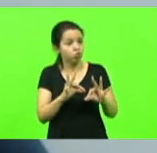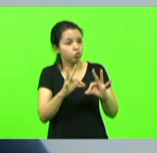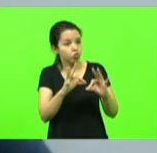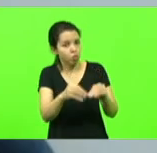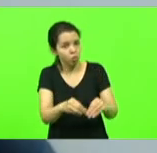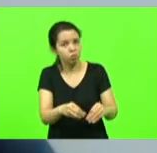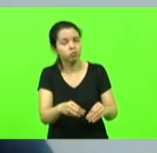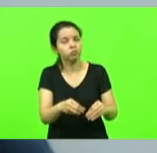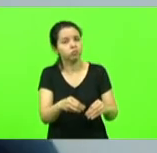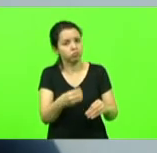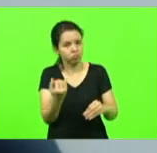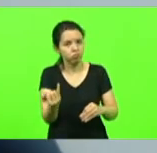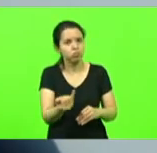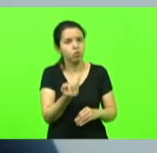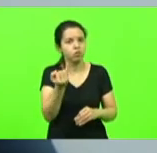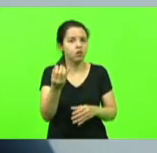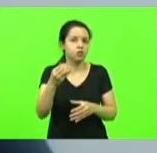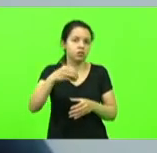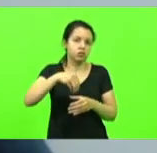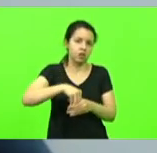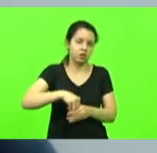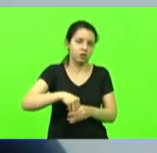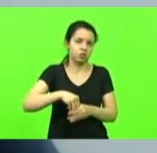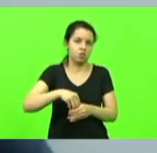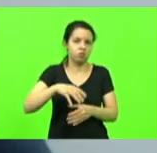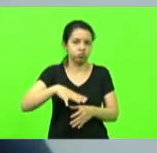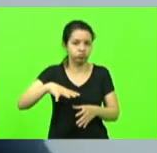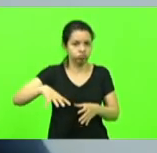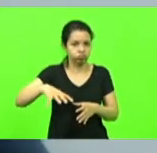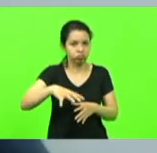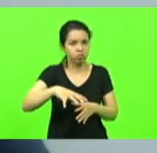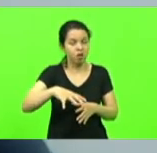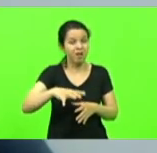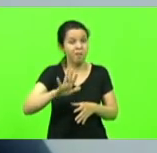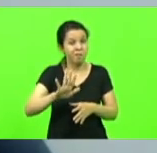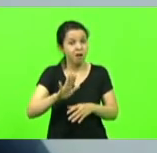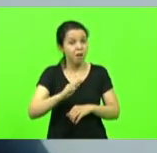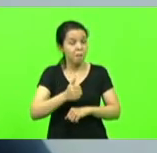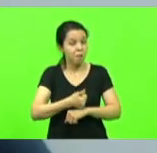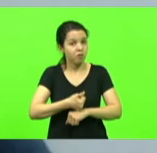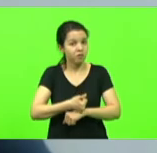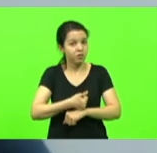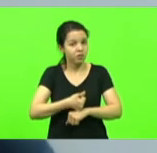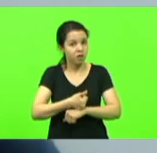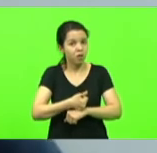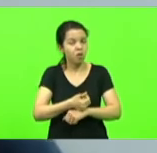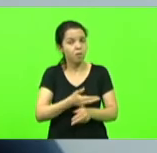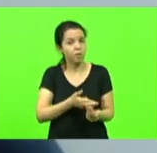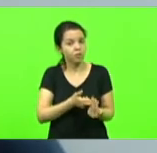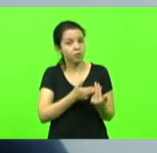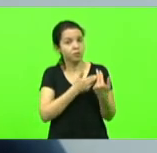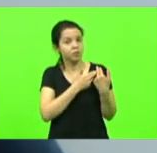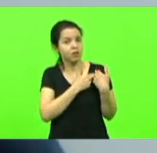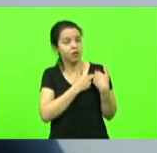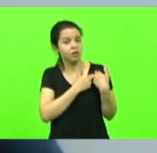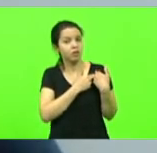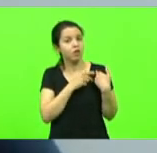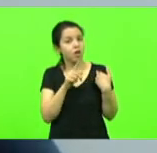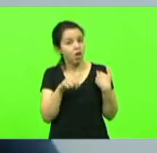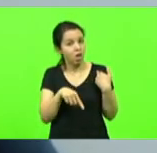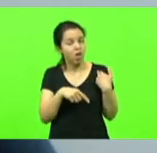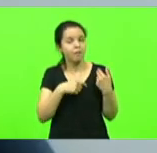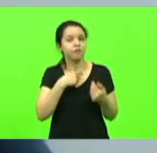corpo clínico, mas um dos profissionais, né, com uma grande responsabilidade é o profissional da área da